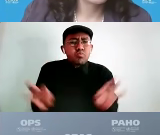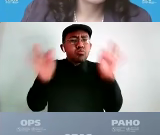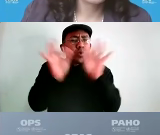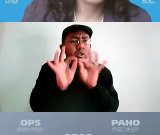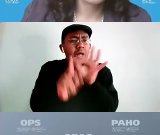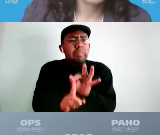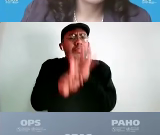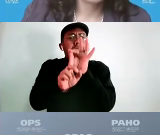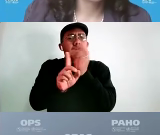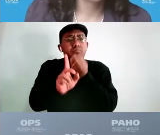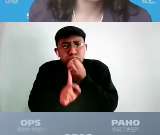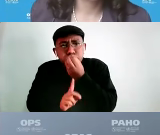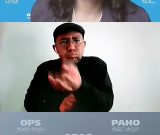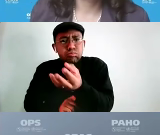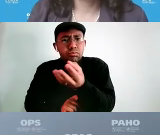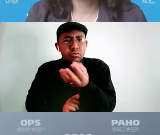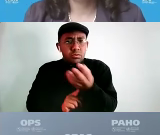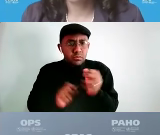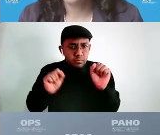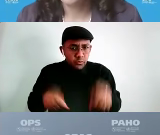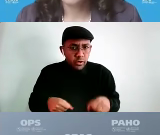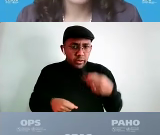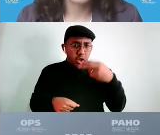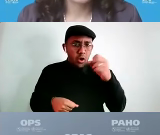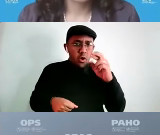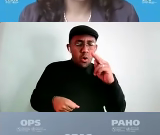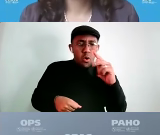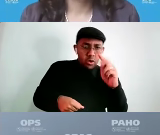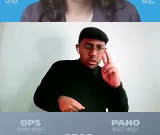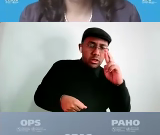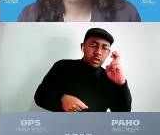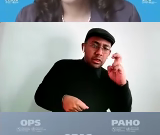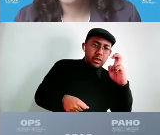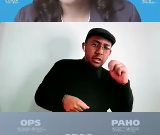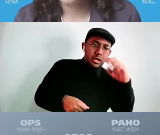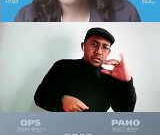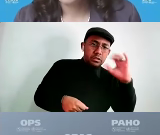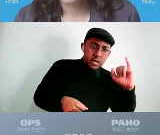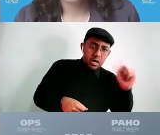algo adicional? Hortência e doutora Maria.